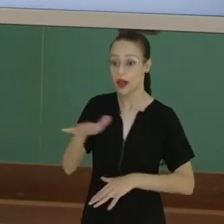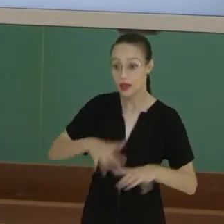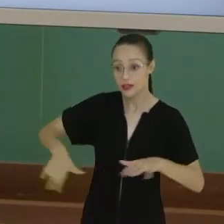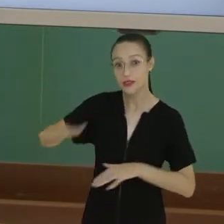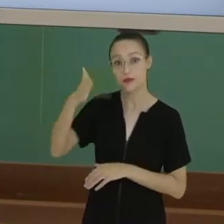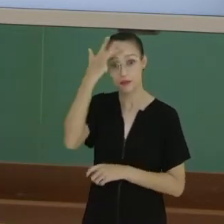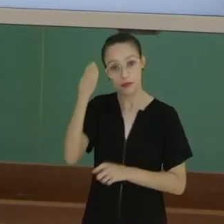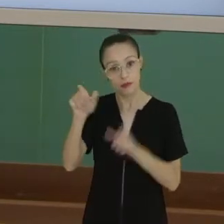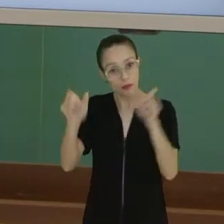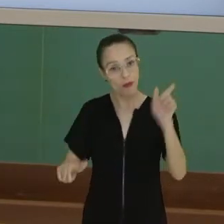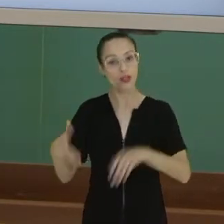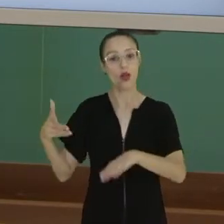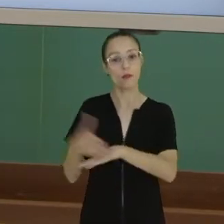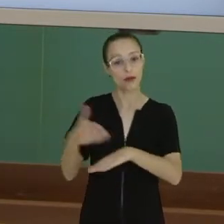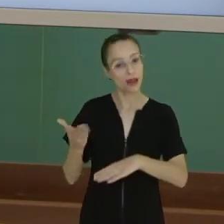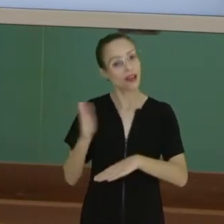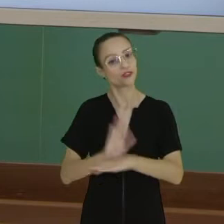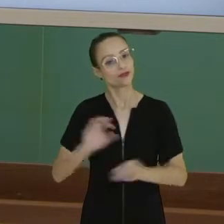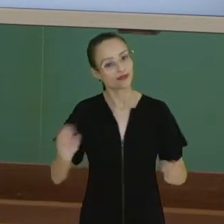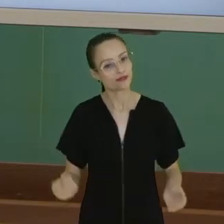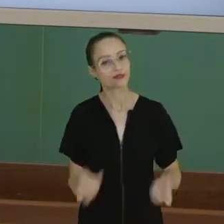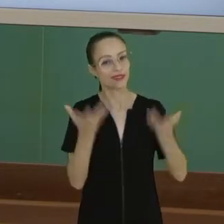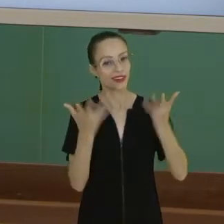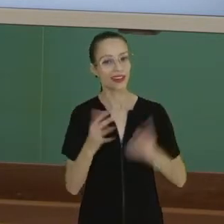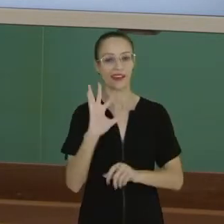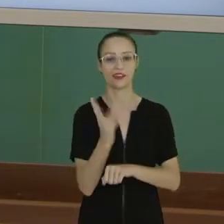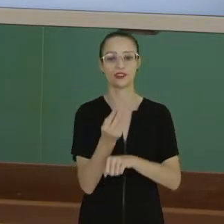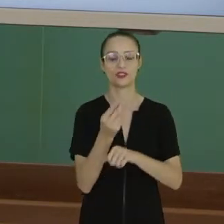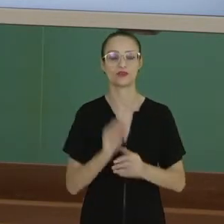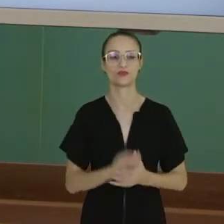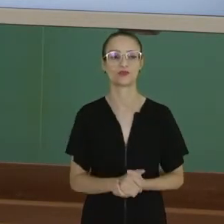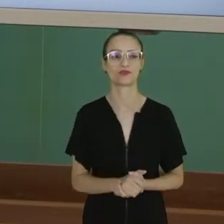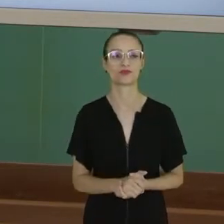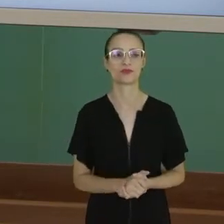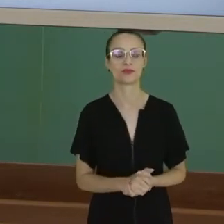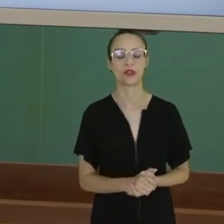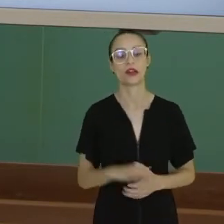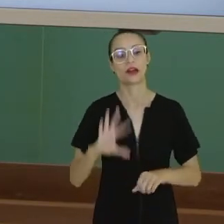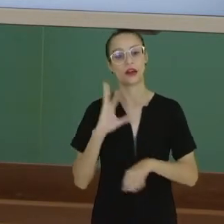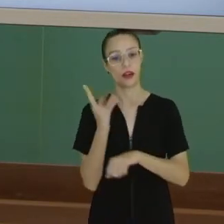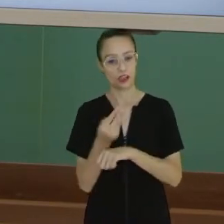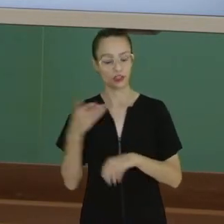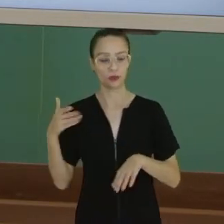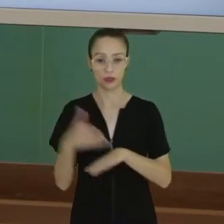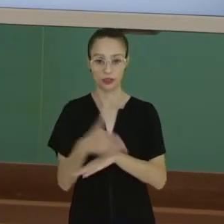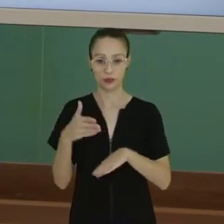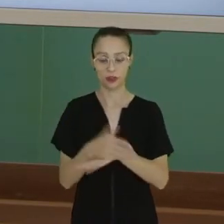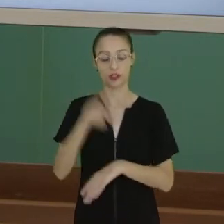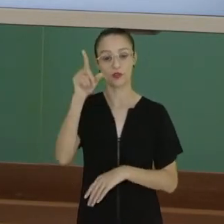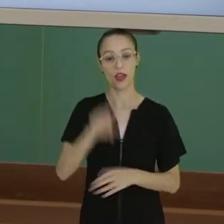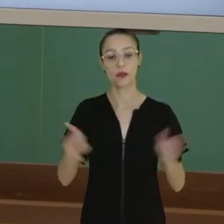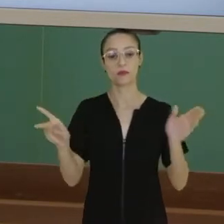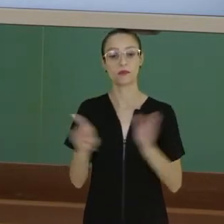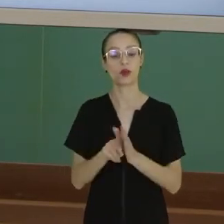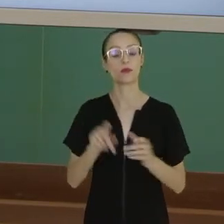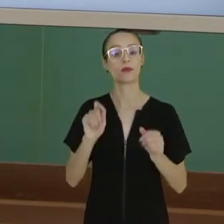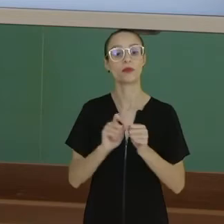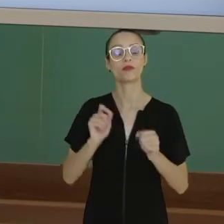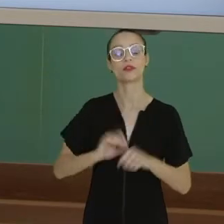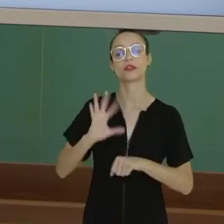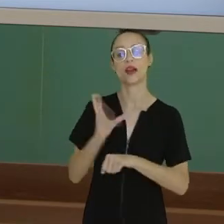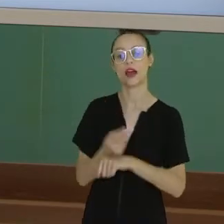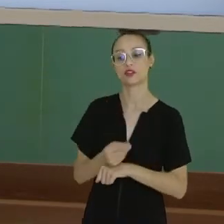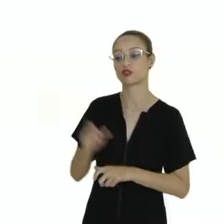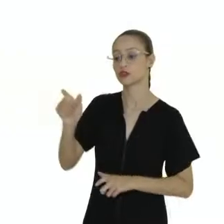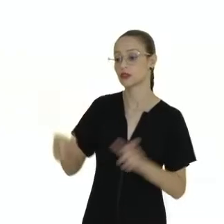presente ali para ajudar a criar essa obra de arte. Então, a arte participativa é uma abordagem para fazer a arte em que o público